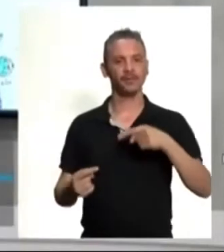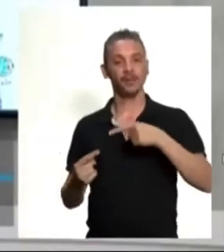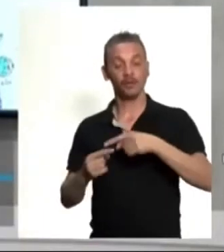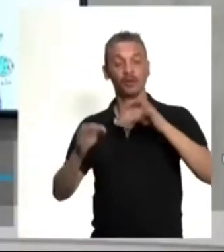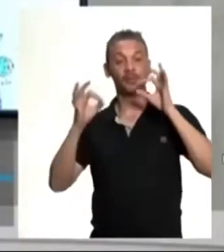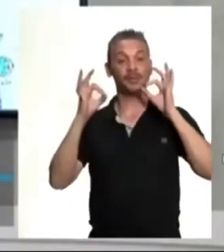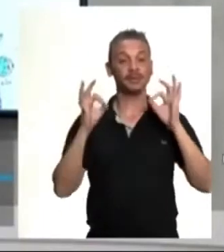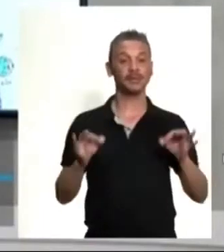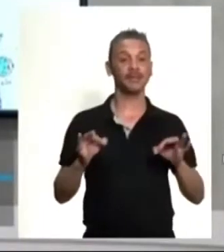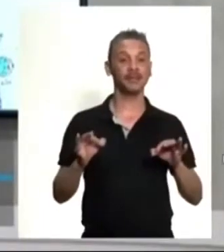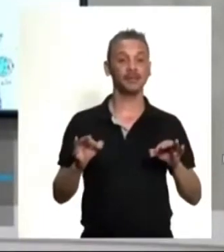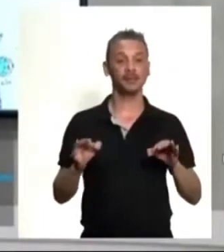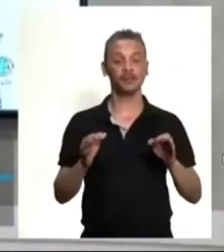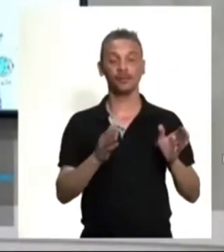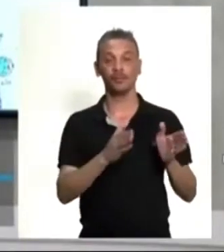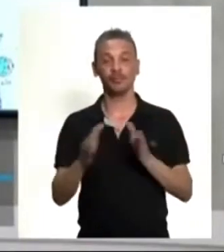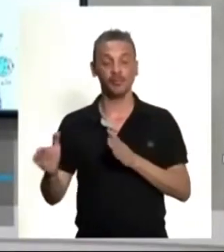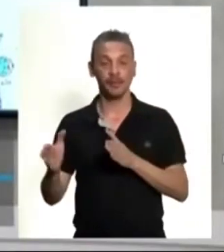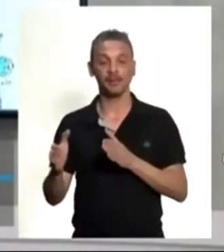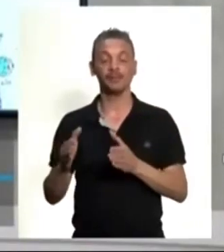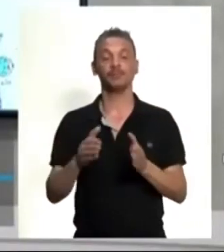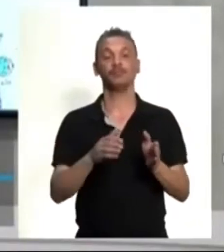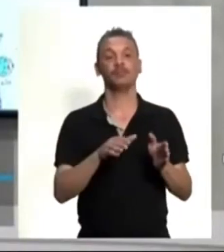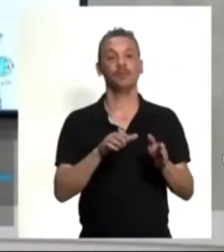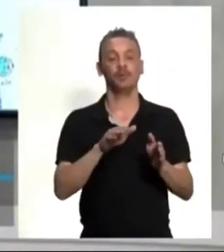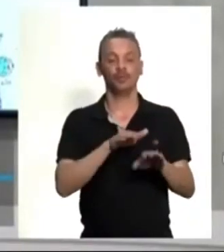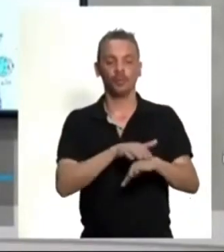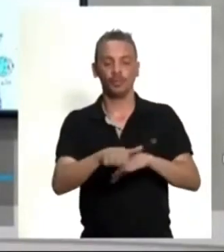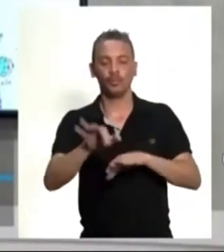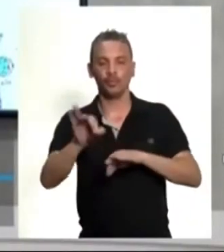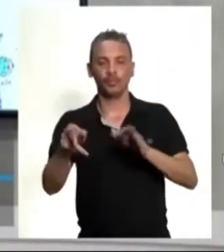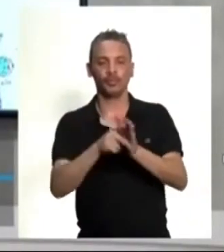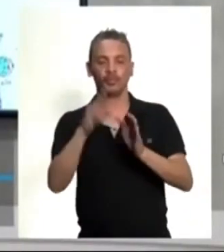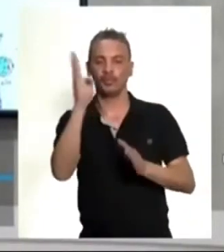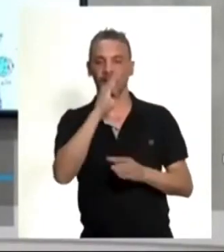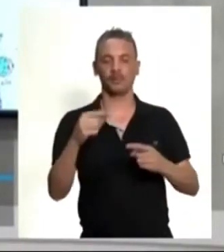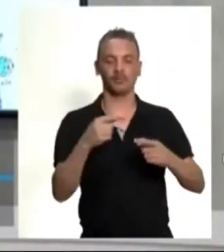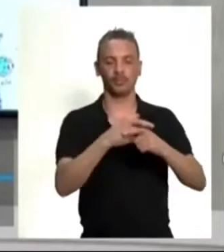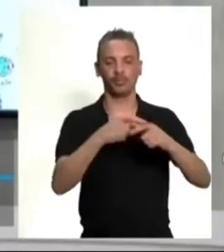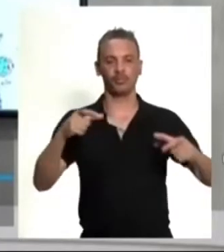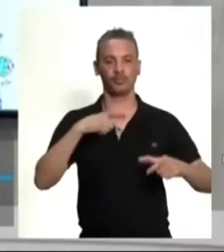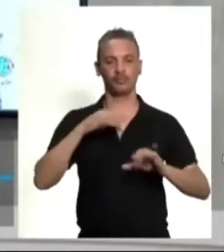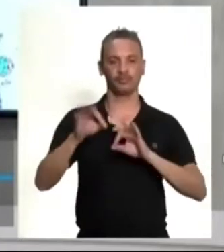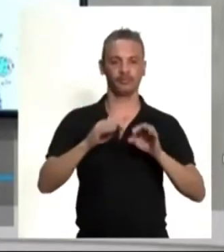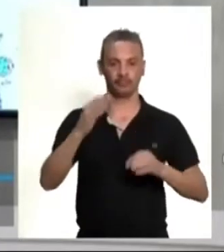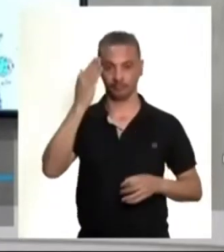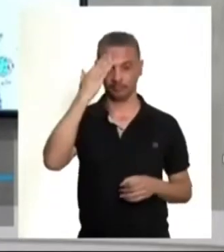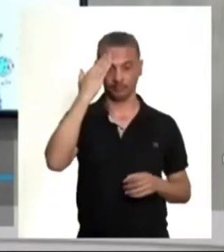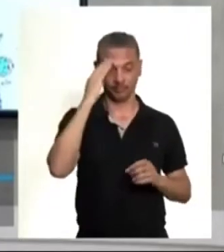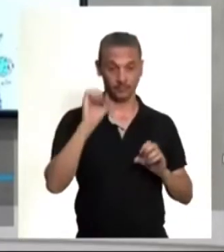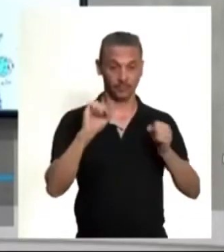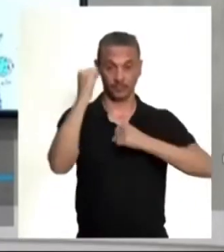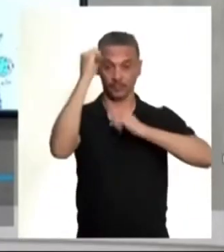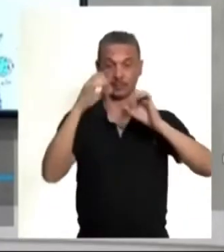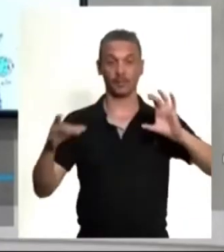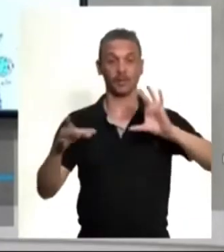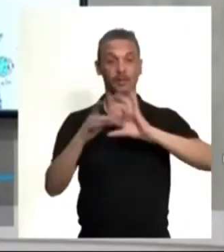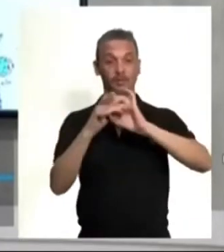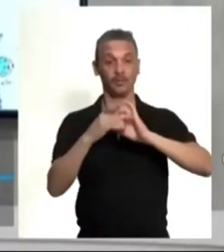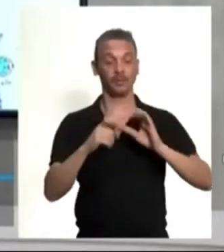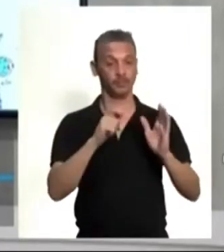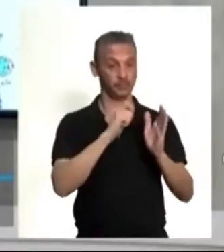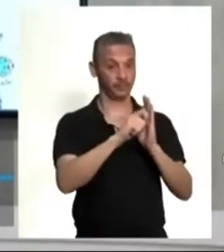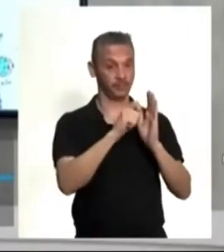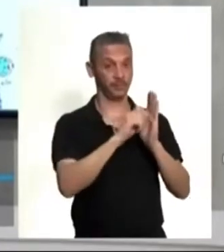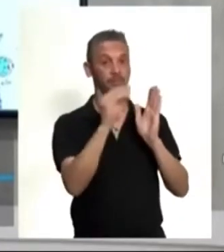bem o processo de urbanização associado ao processo de industrialização. Anota